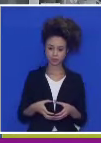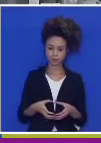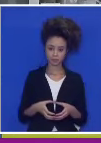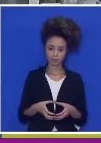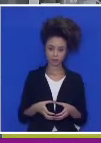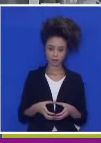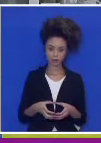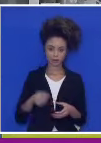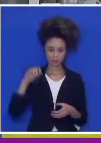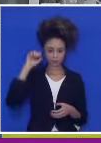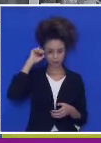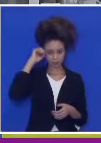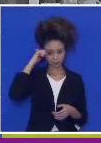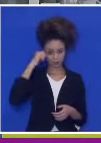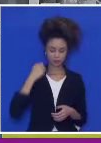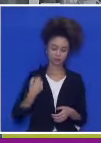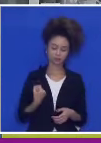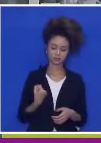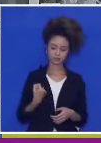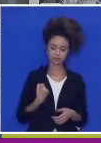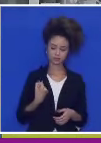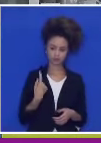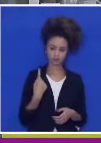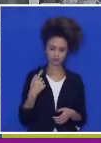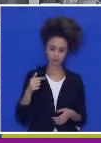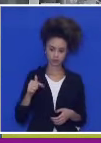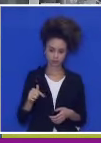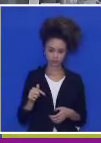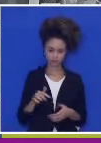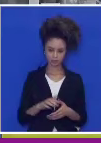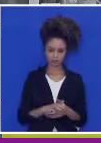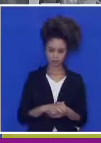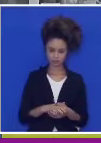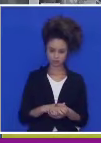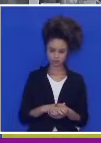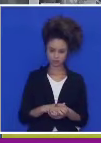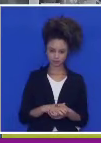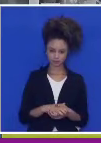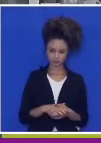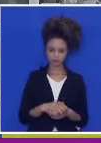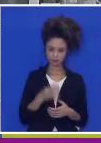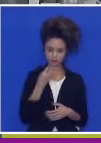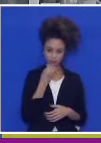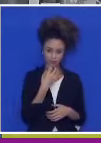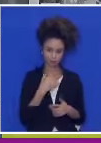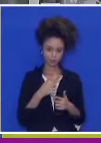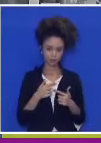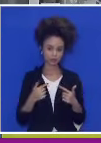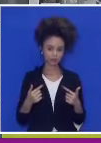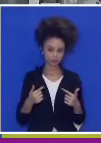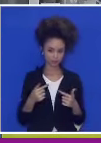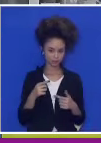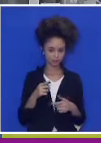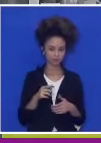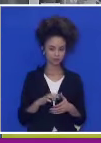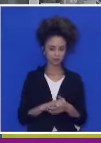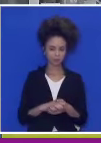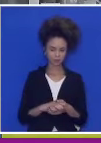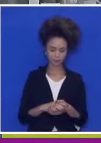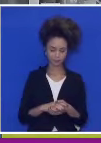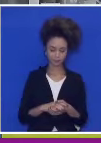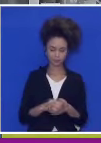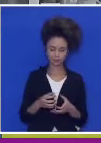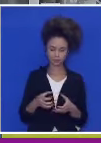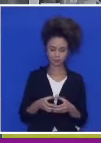Preta, 17. E agora, faltam 5 números. Boa sorte para você que apostou. Bola